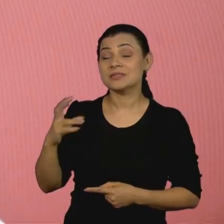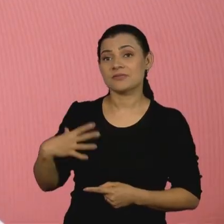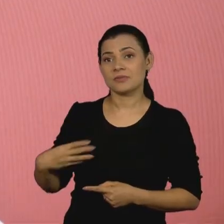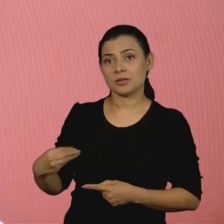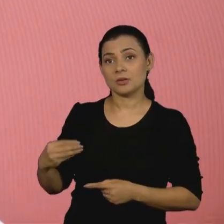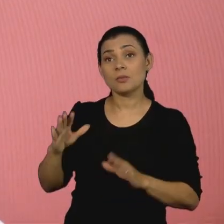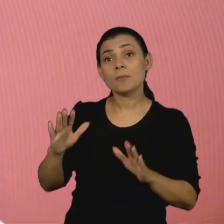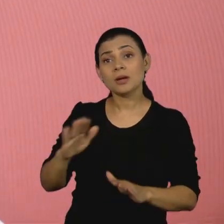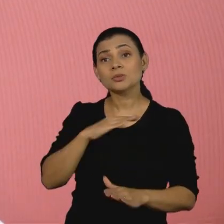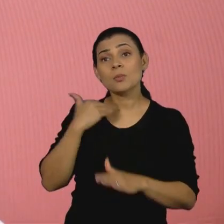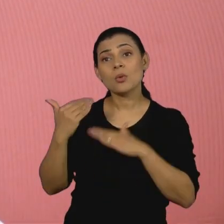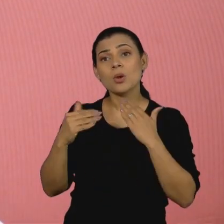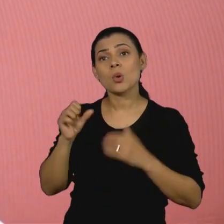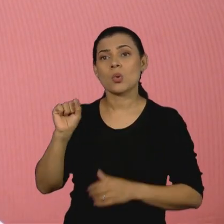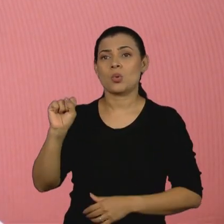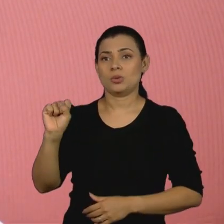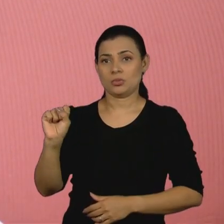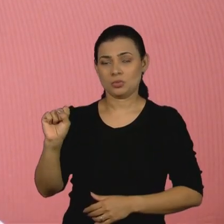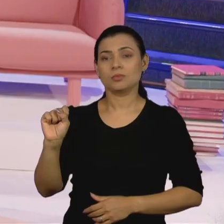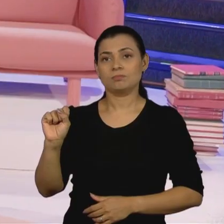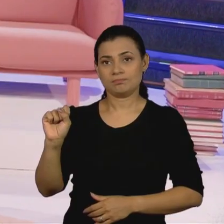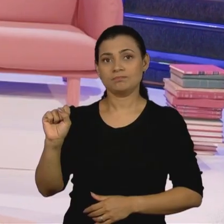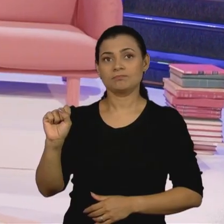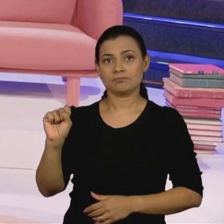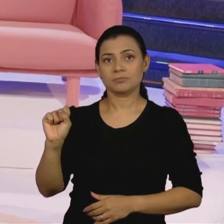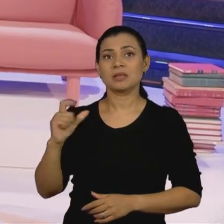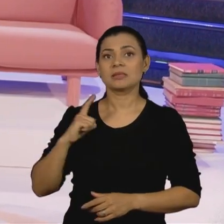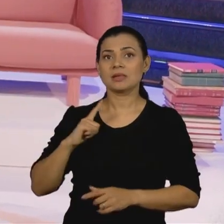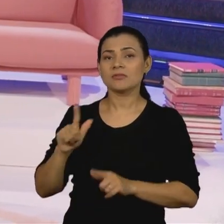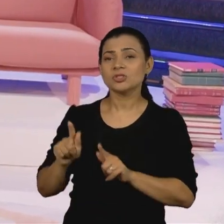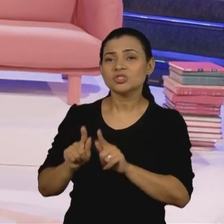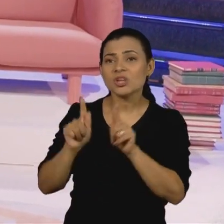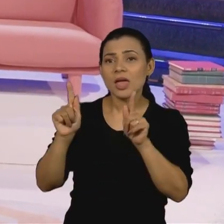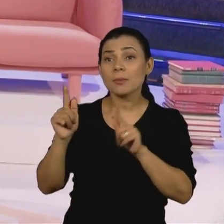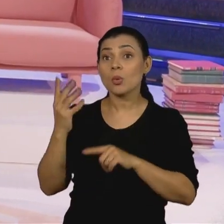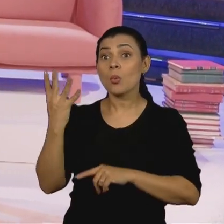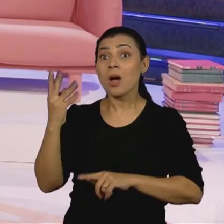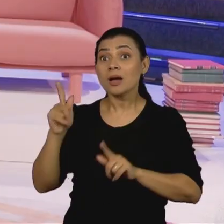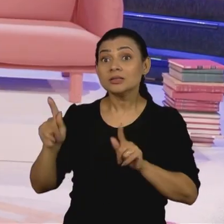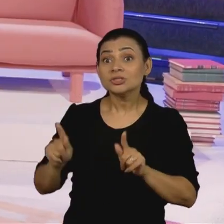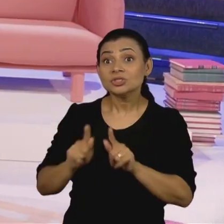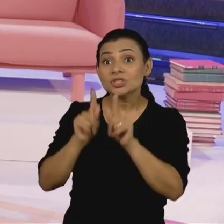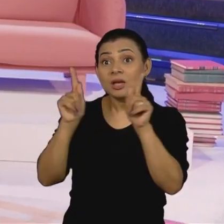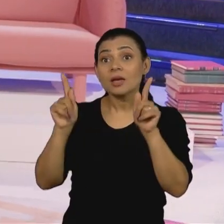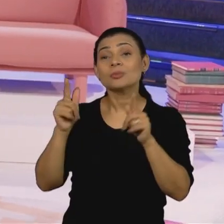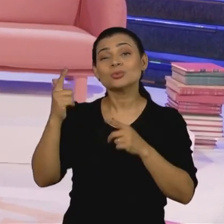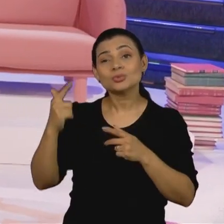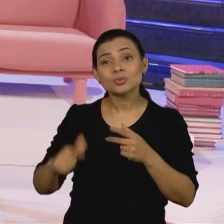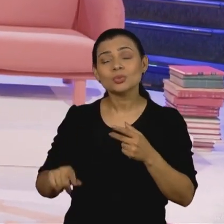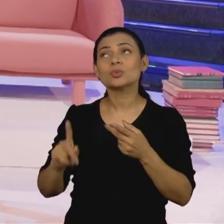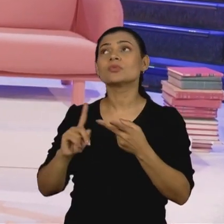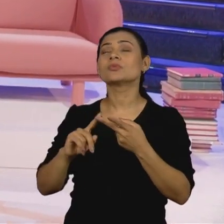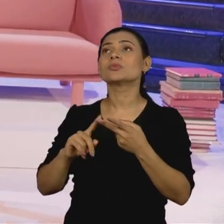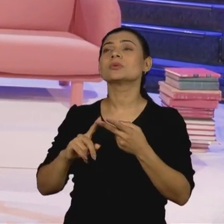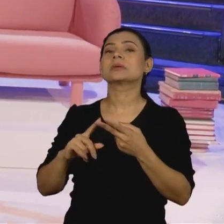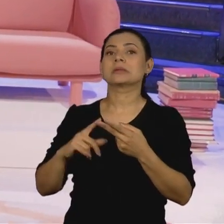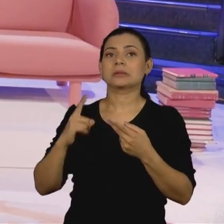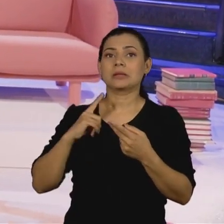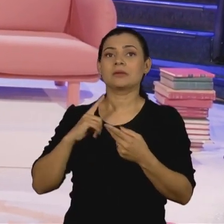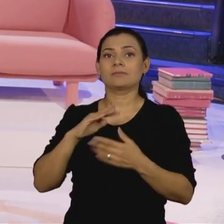8. Ela perdeu gêmeo, quatrigêmeo. Né? Ela perdeu 2 vezes gêmeo e 1 vez